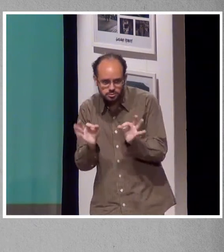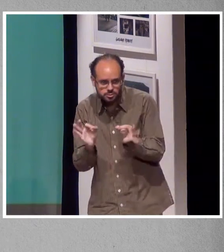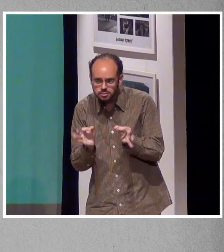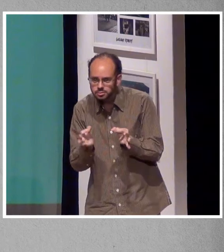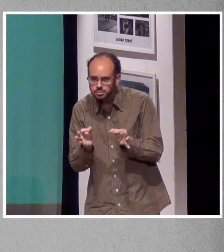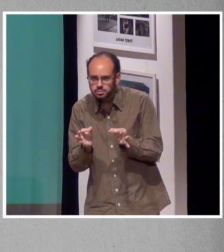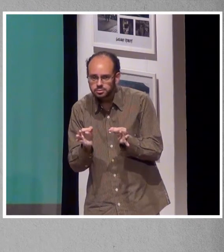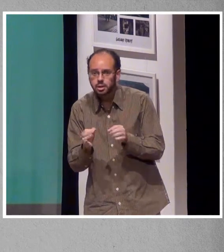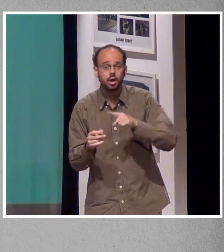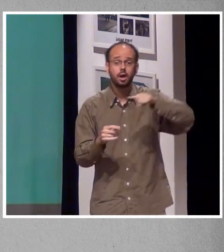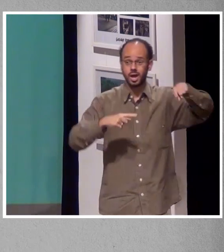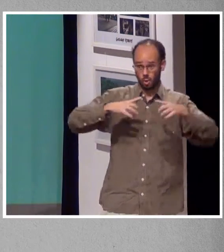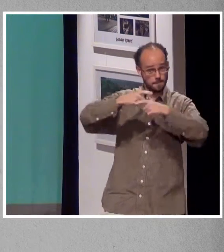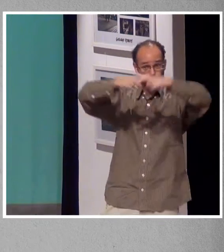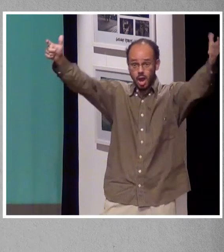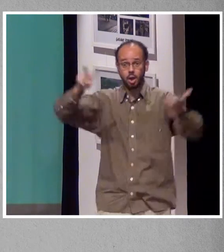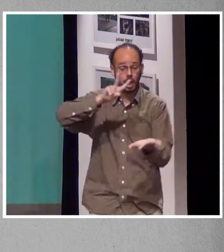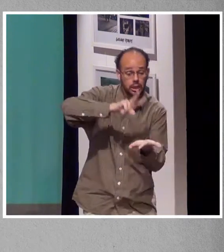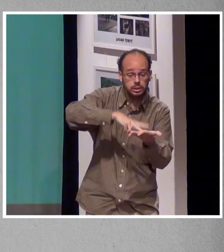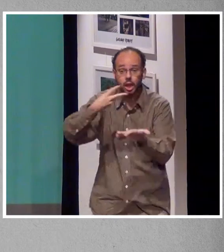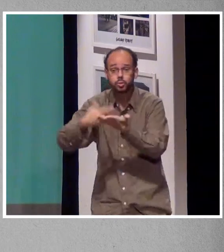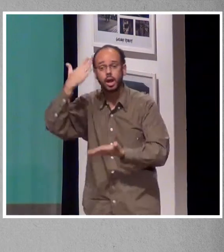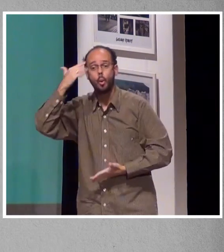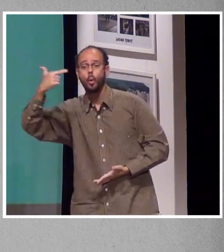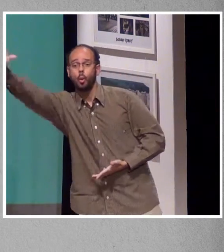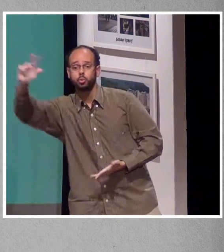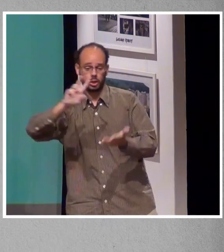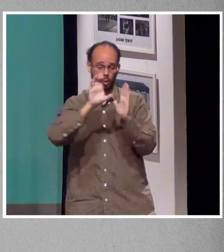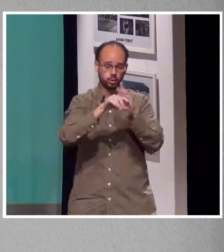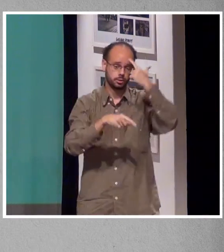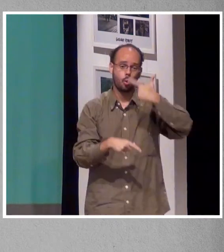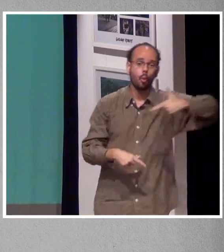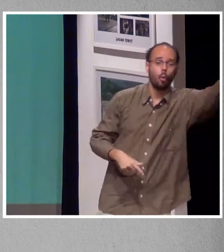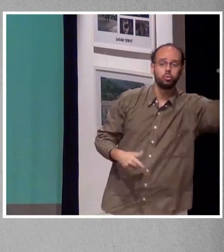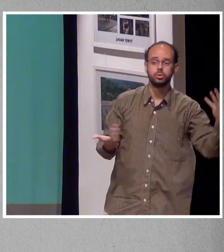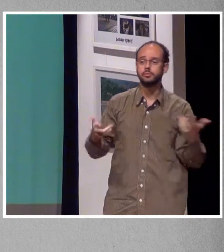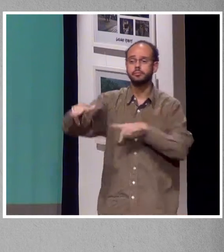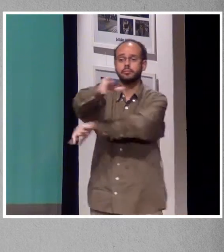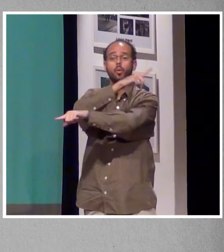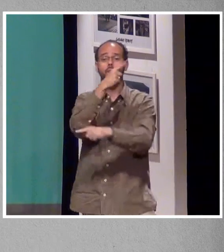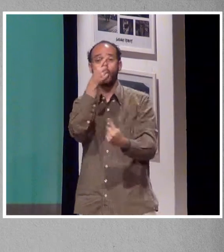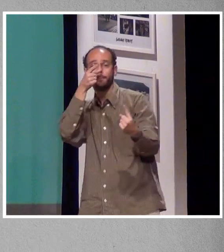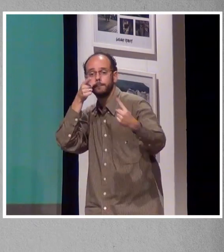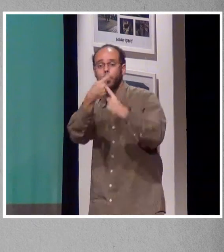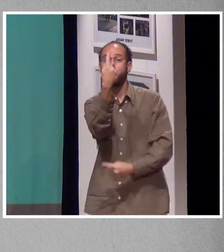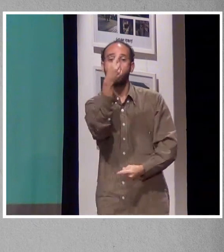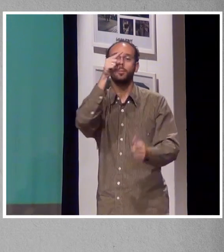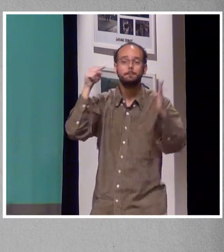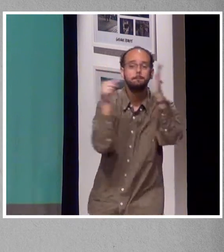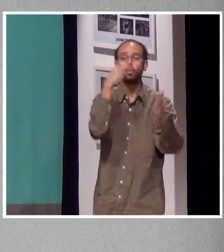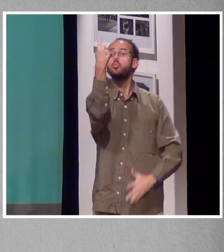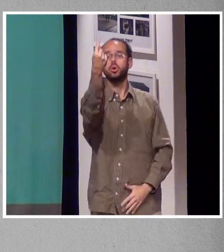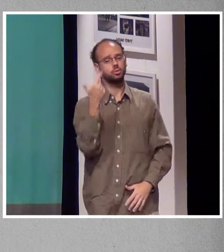quê? Que a Libras não pode substituir o português, certo? As pessoas interpretam de outra